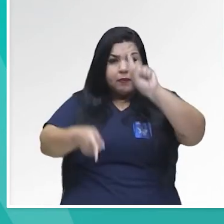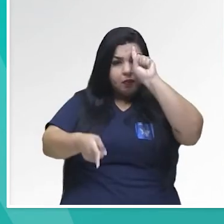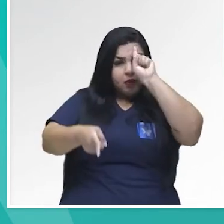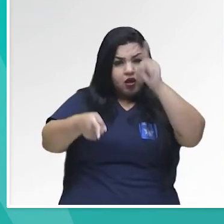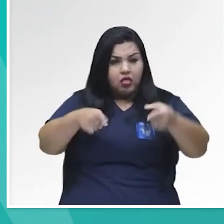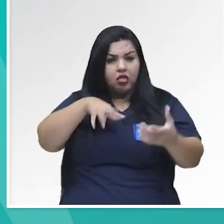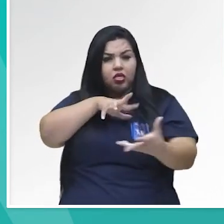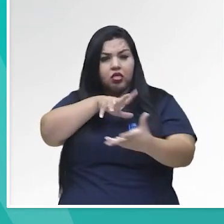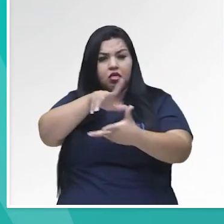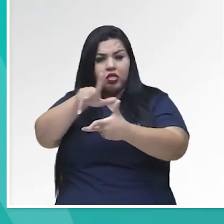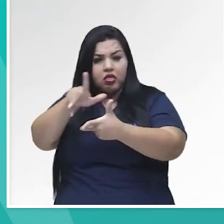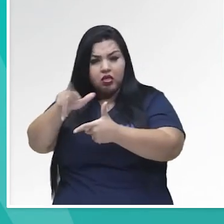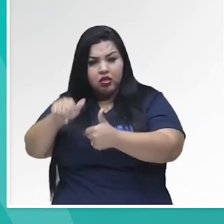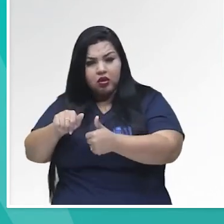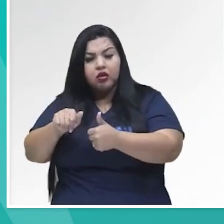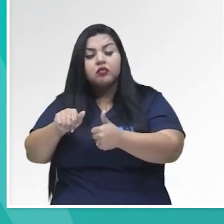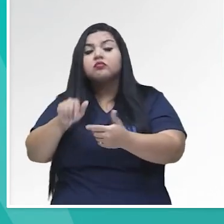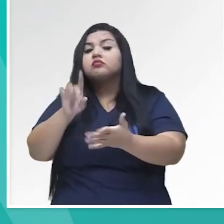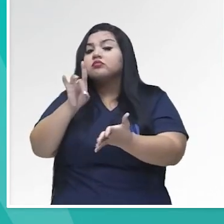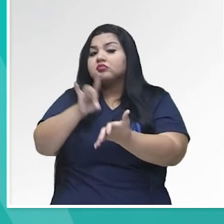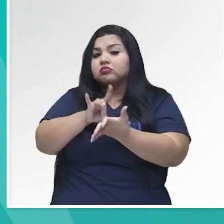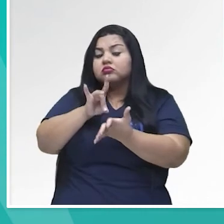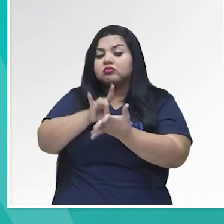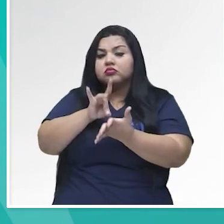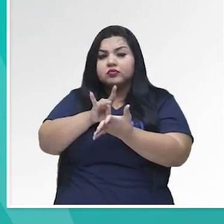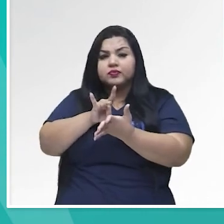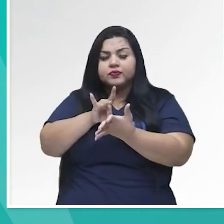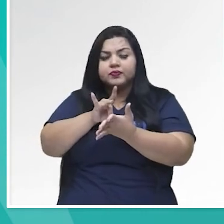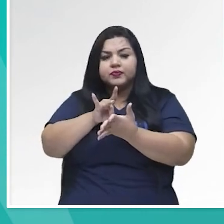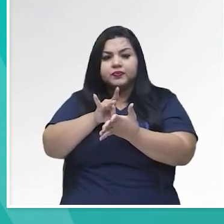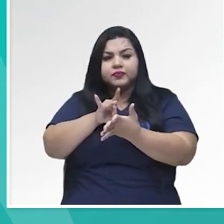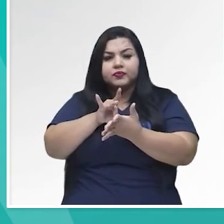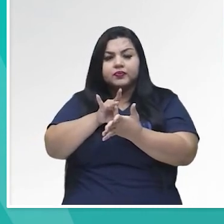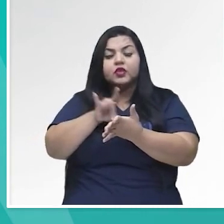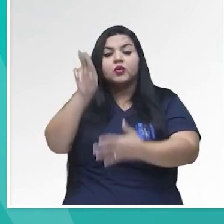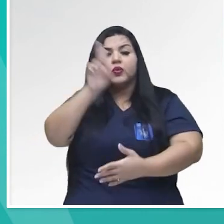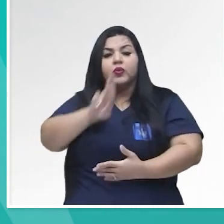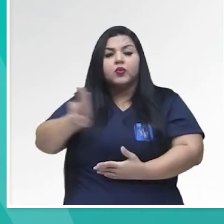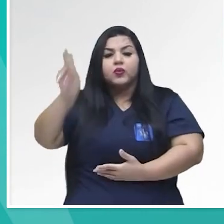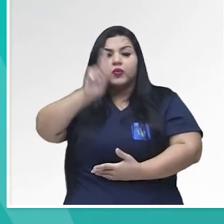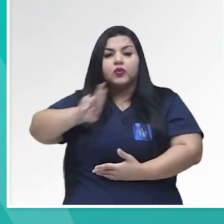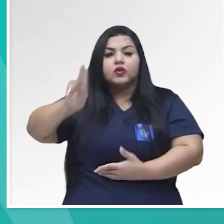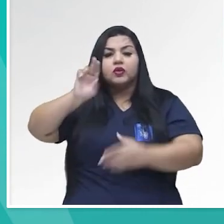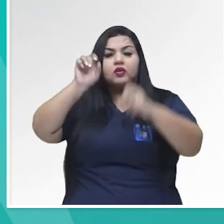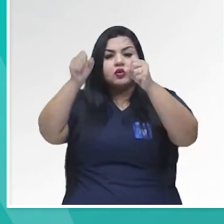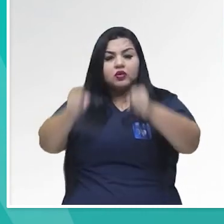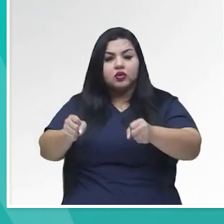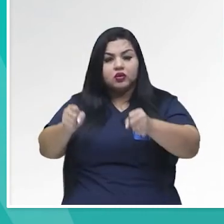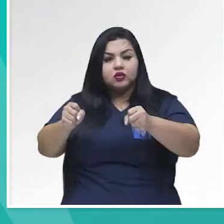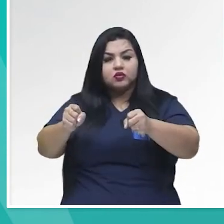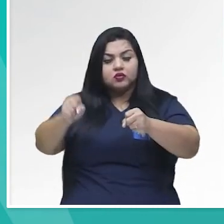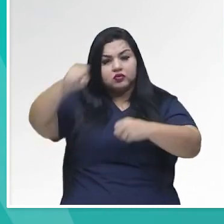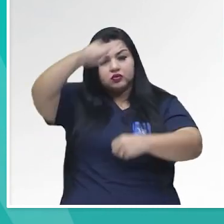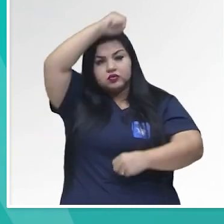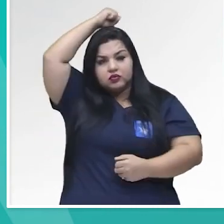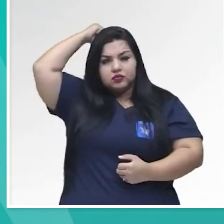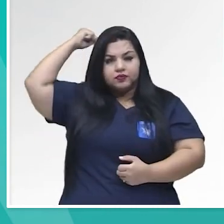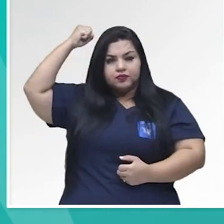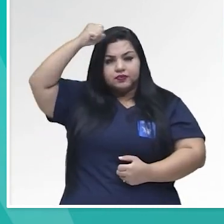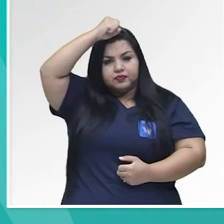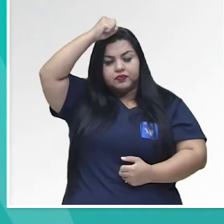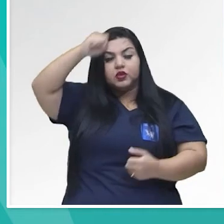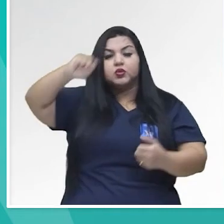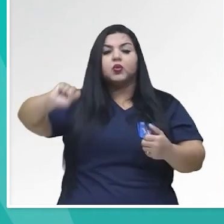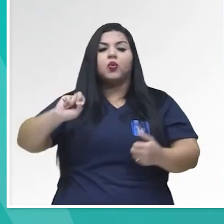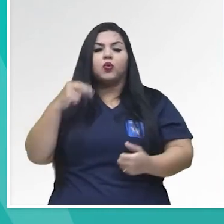mundo. E na verdade, ela usufruía de um poder do sagrado. Outra